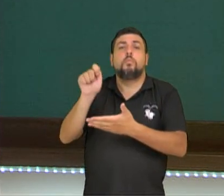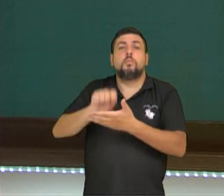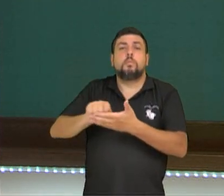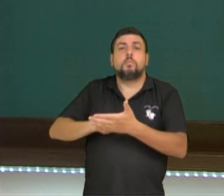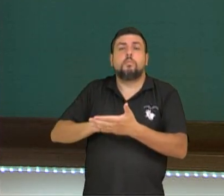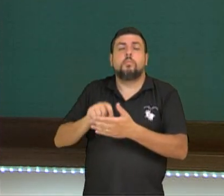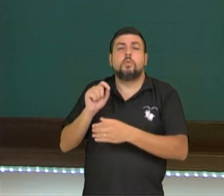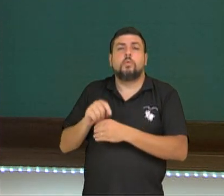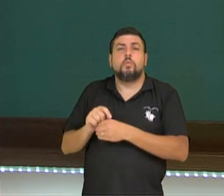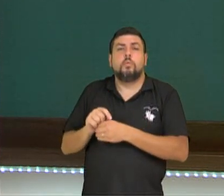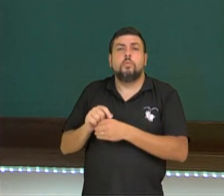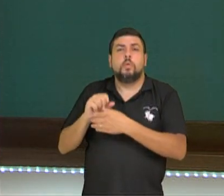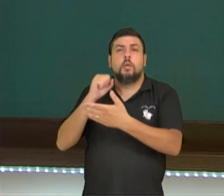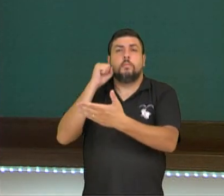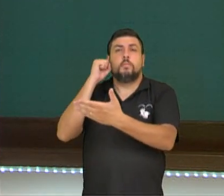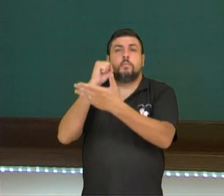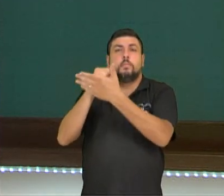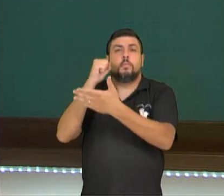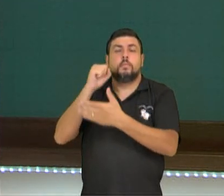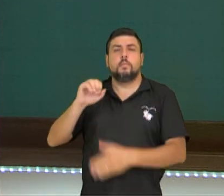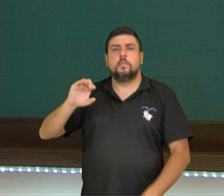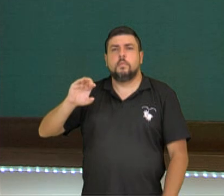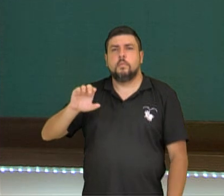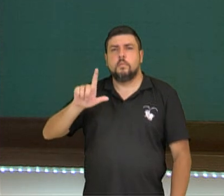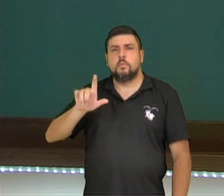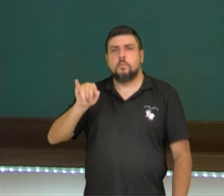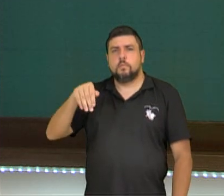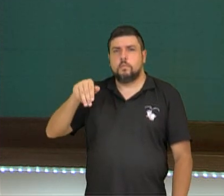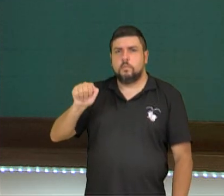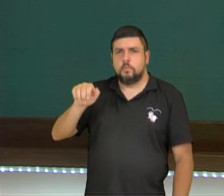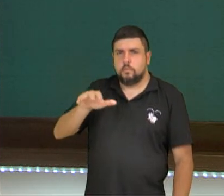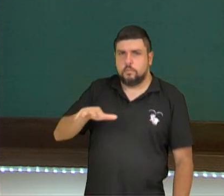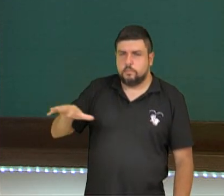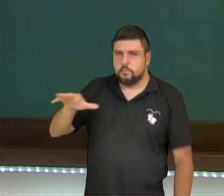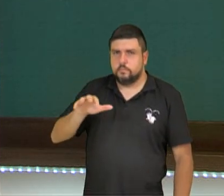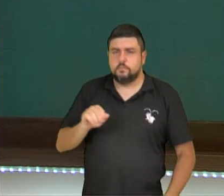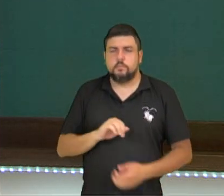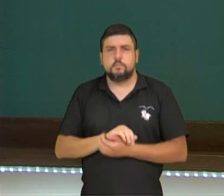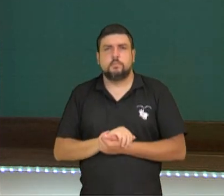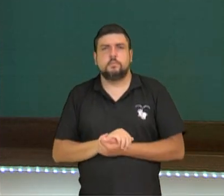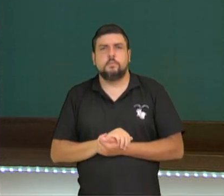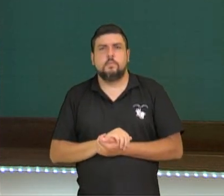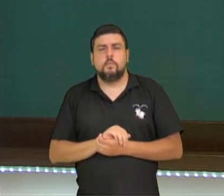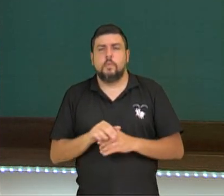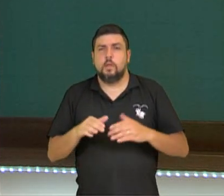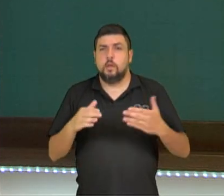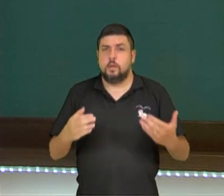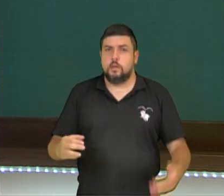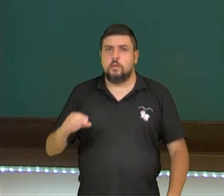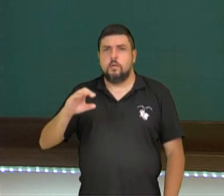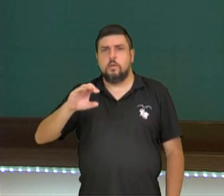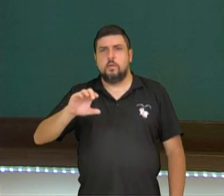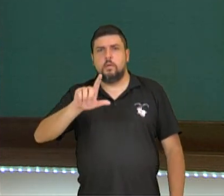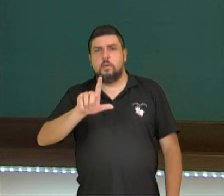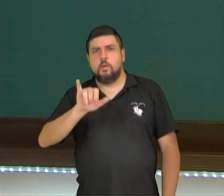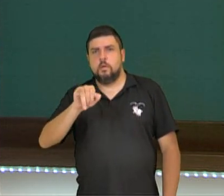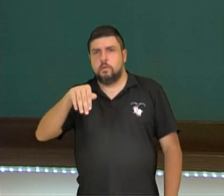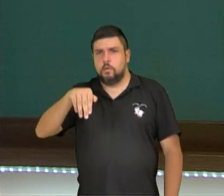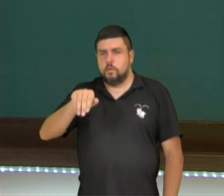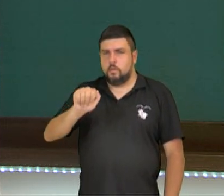lugar, daquela região, daquela porção do território. Então eu digo que o clima é o estudo